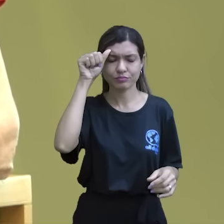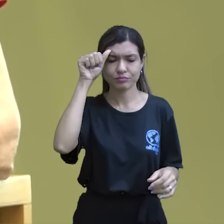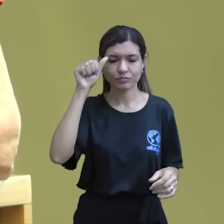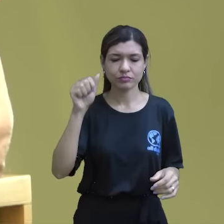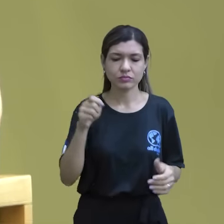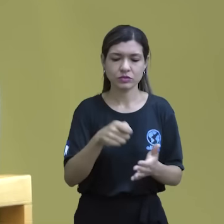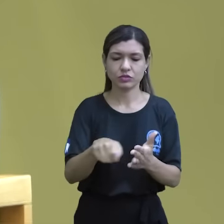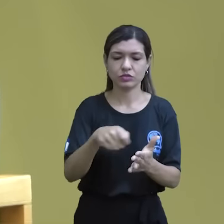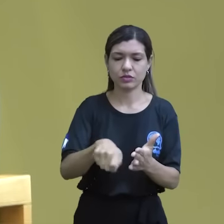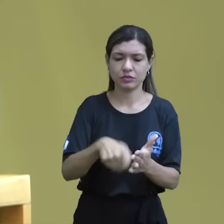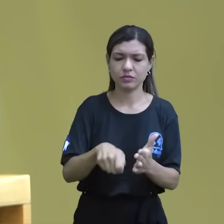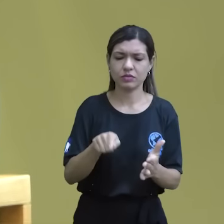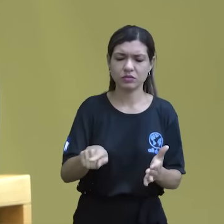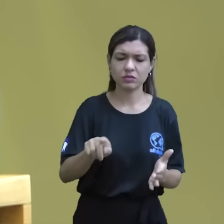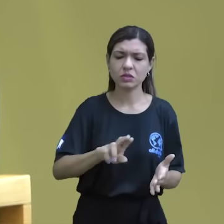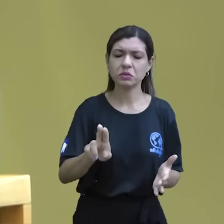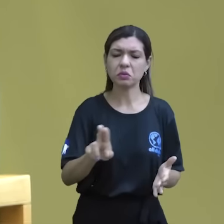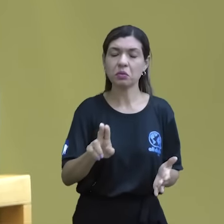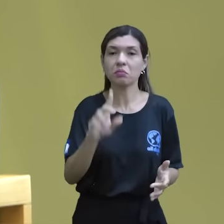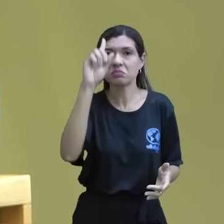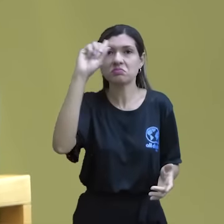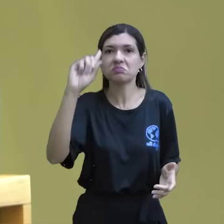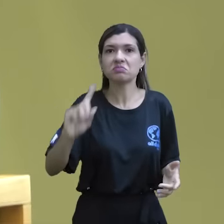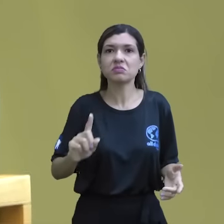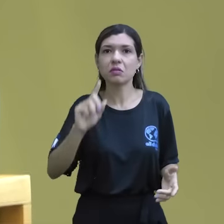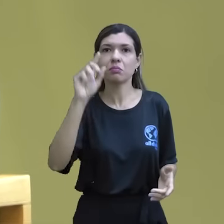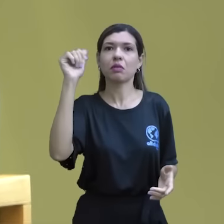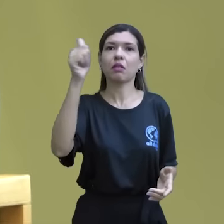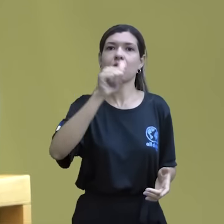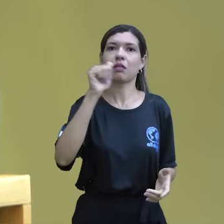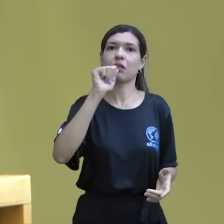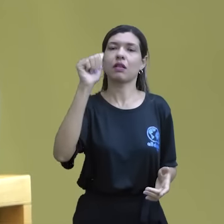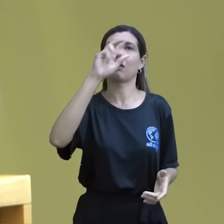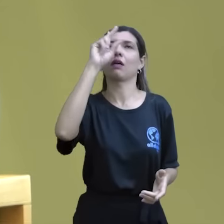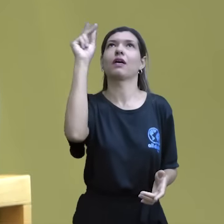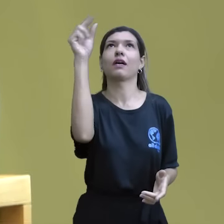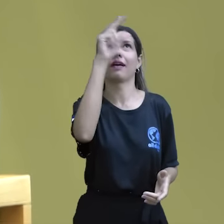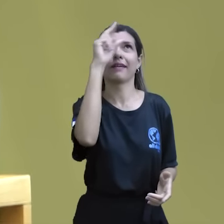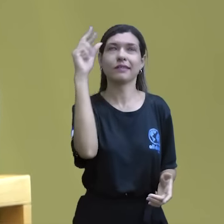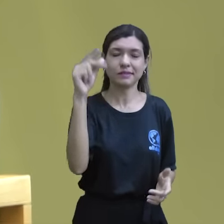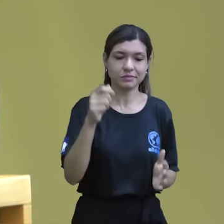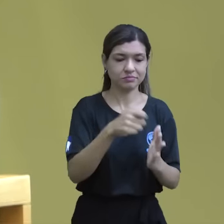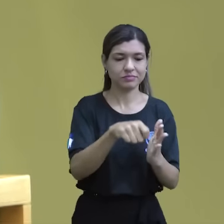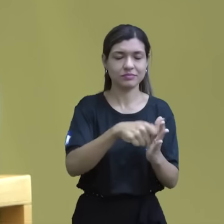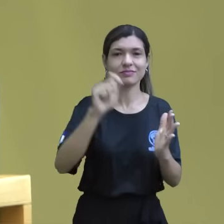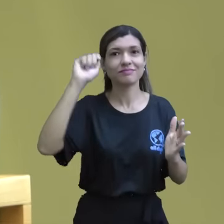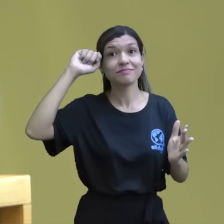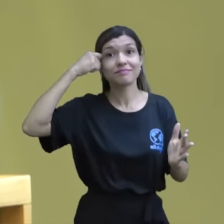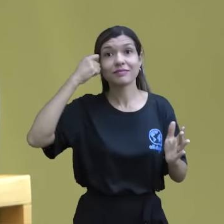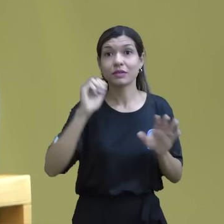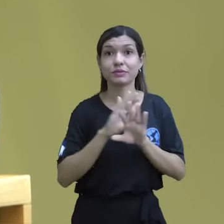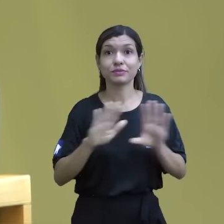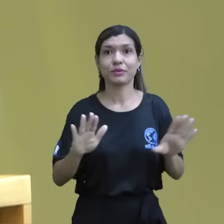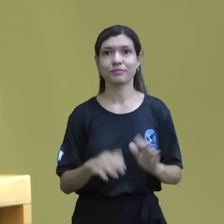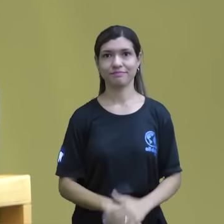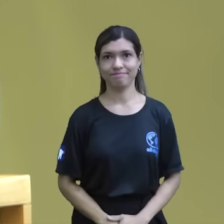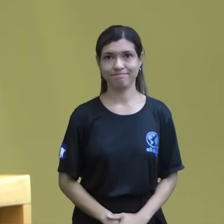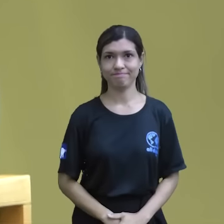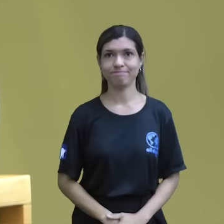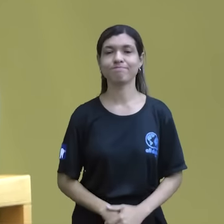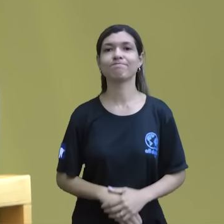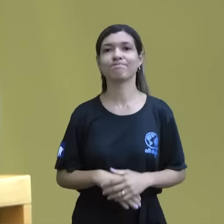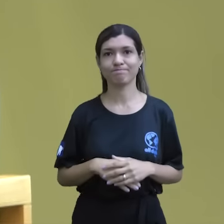aqui três contos, cinco contos, aliás, três mais importantes, que eu vou passar para vocês, para